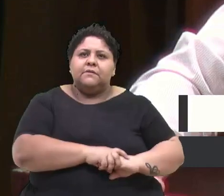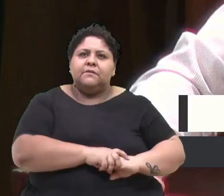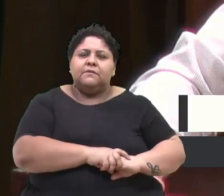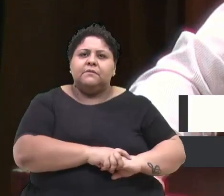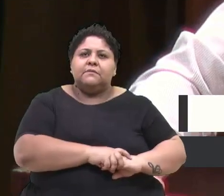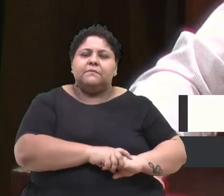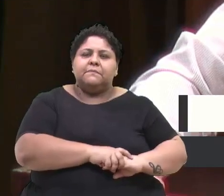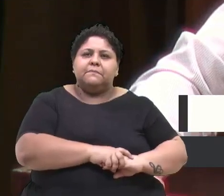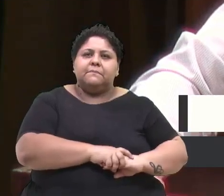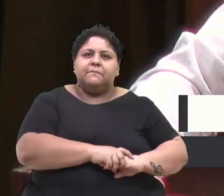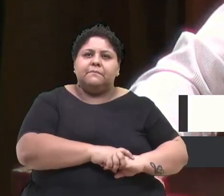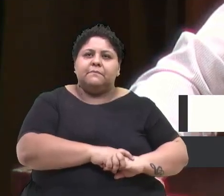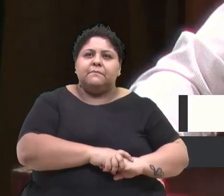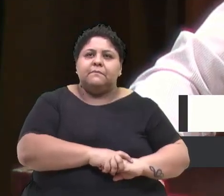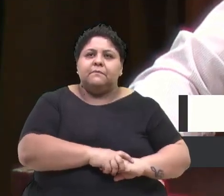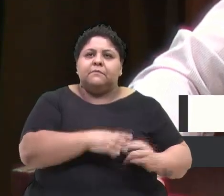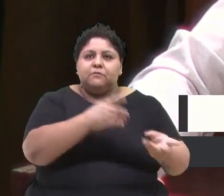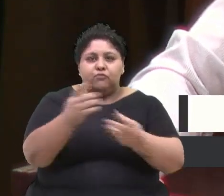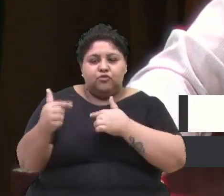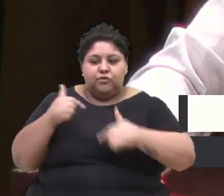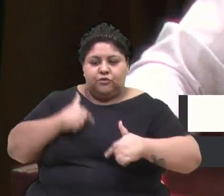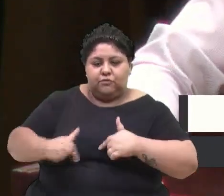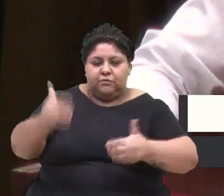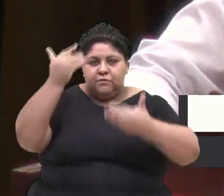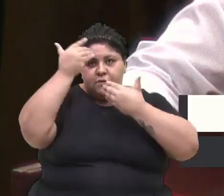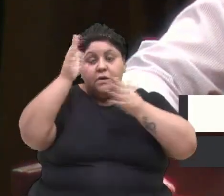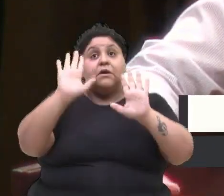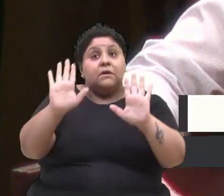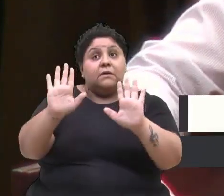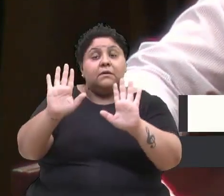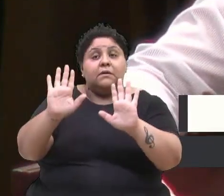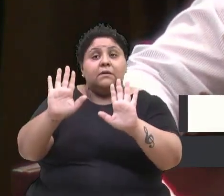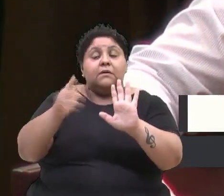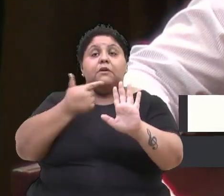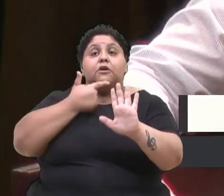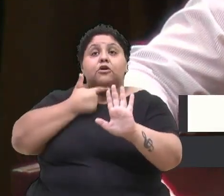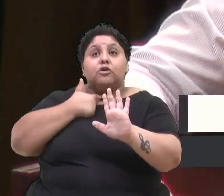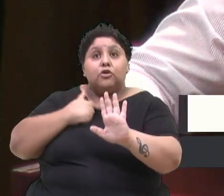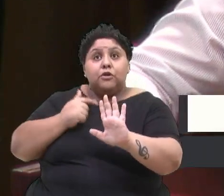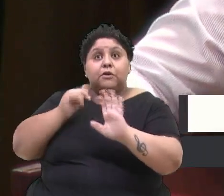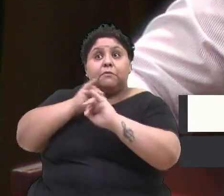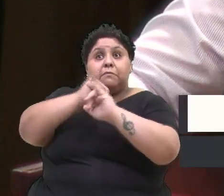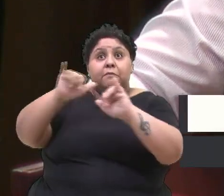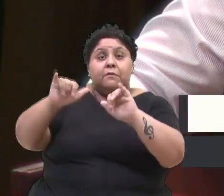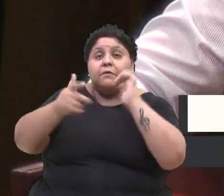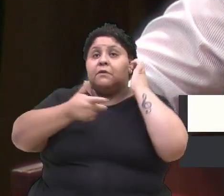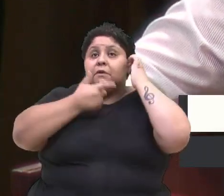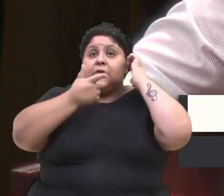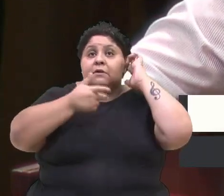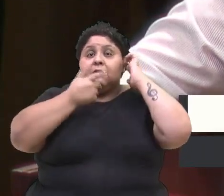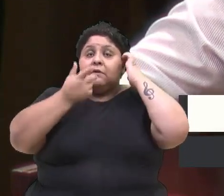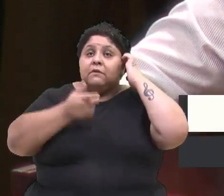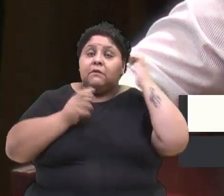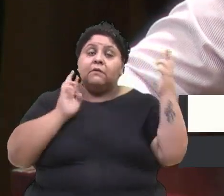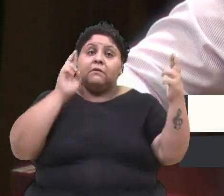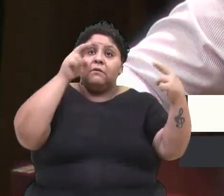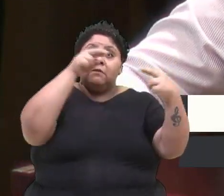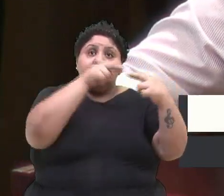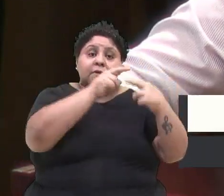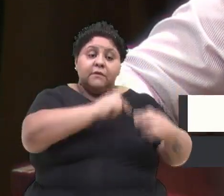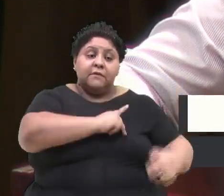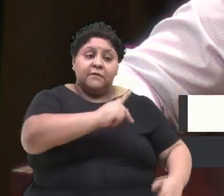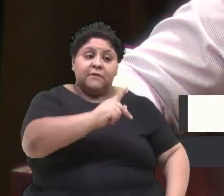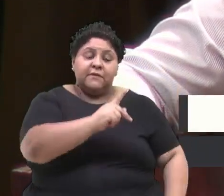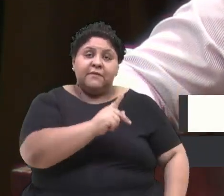ser de bastante trabalho. Obrigado. E gostaria de publicamente fazer uma deferência ao